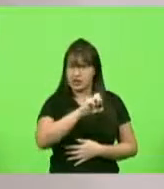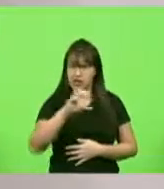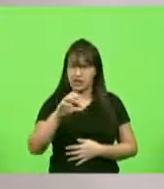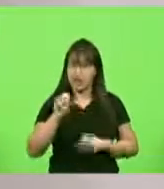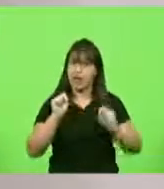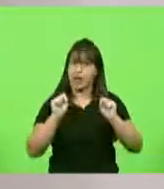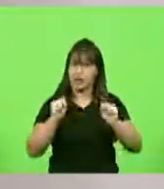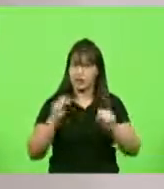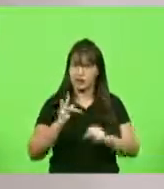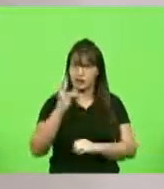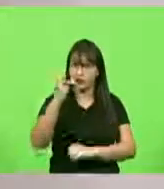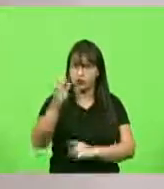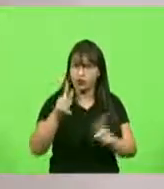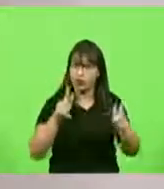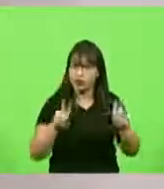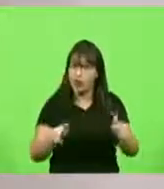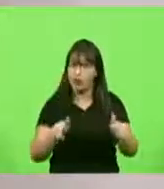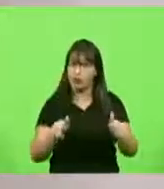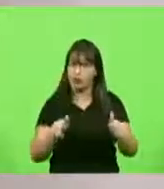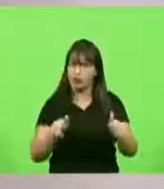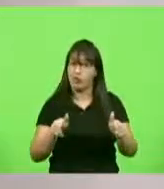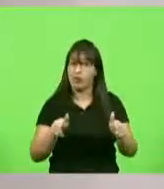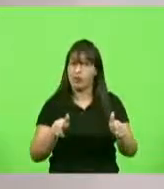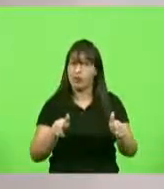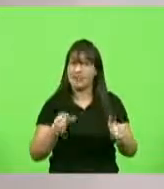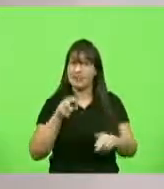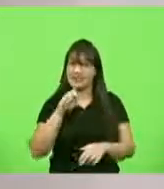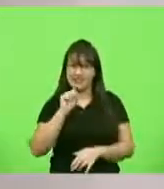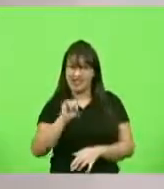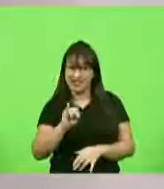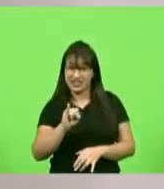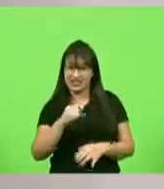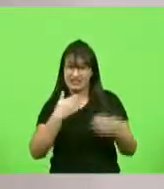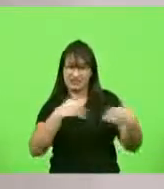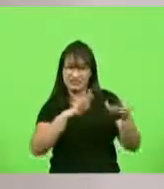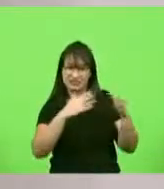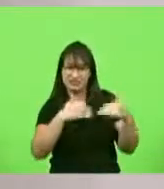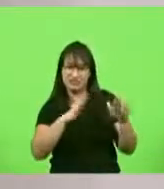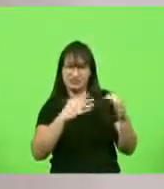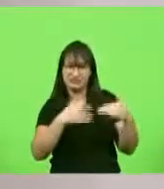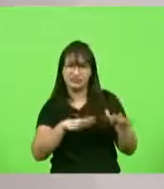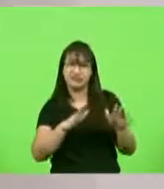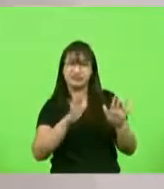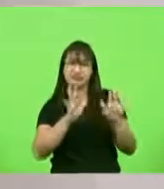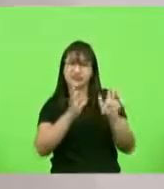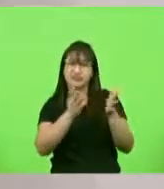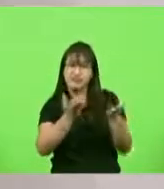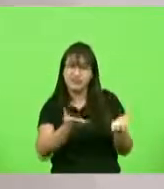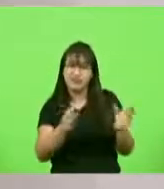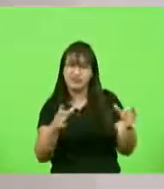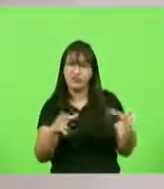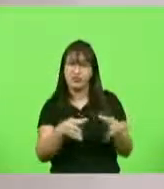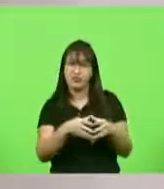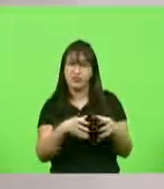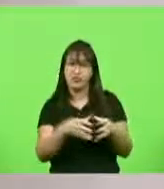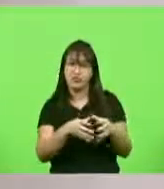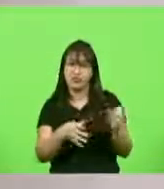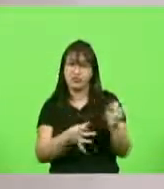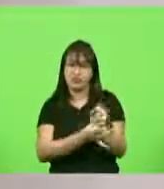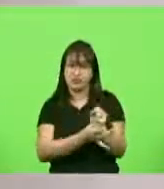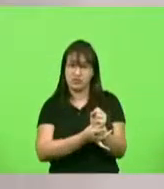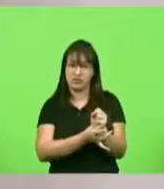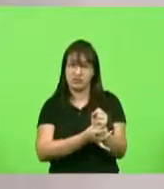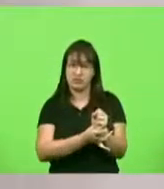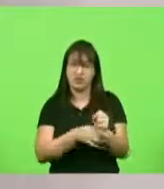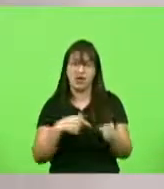pode viver se nós desacreditarmos as forças de segurança. E, como eu